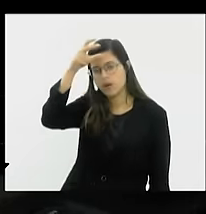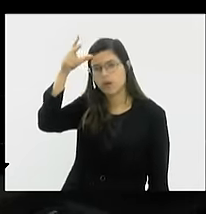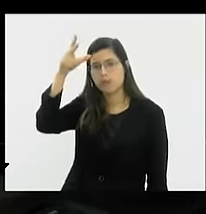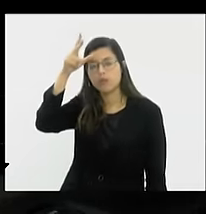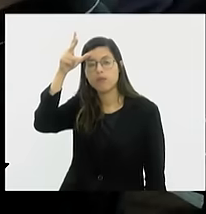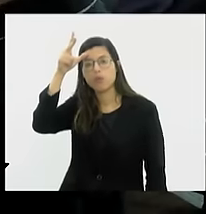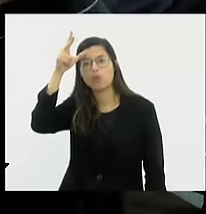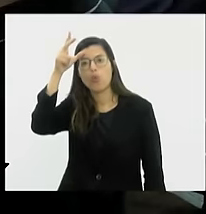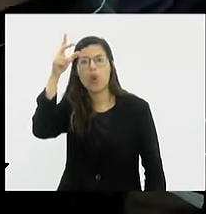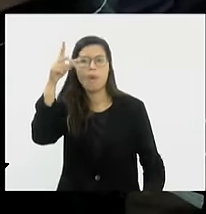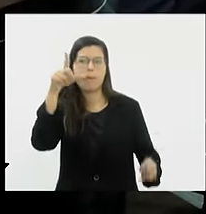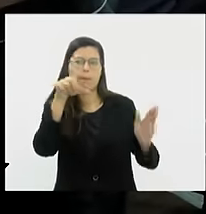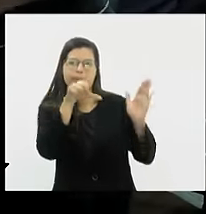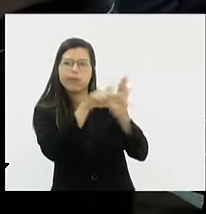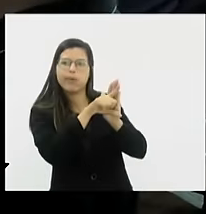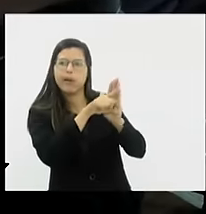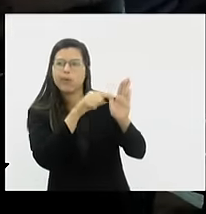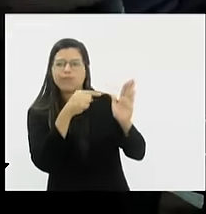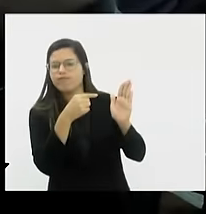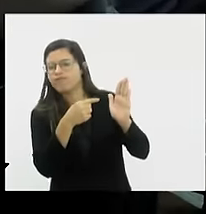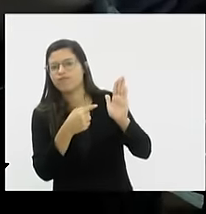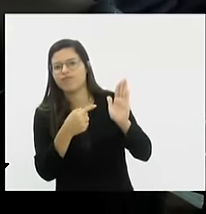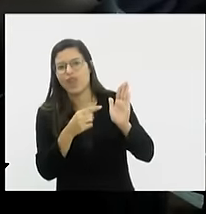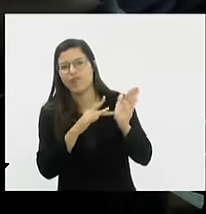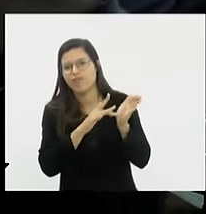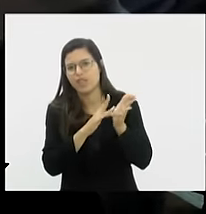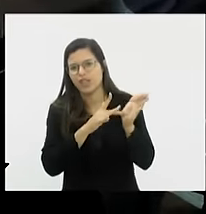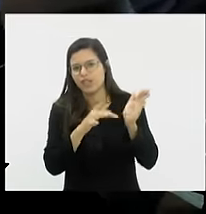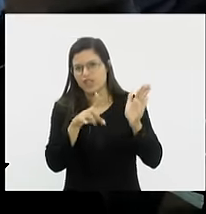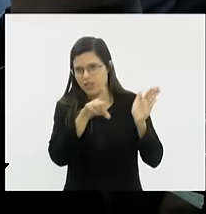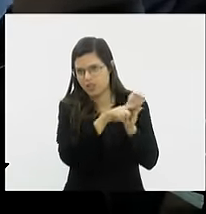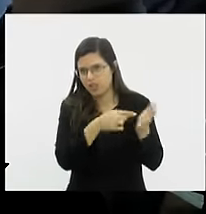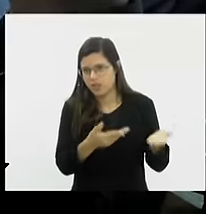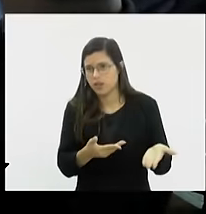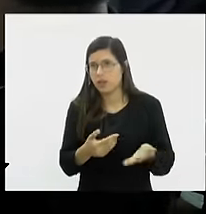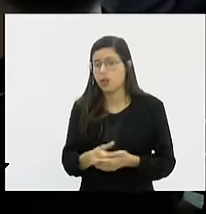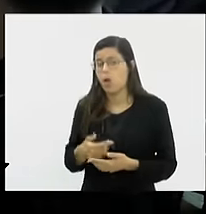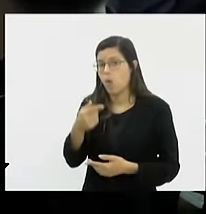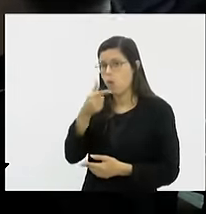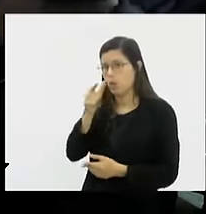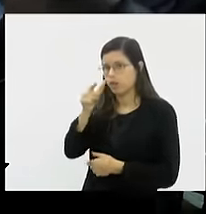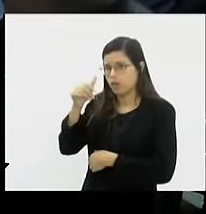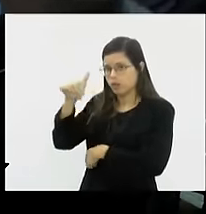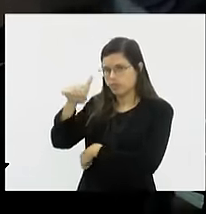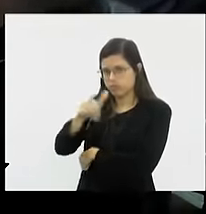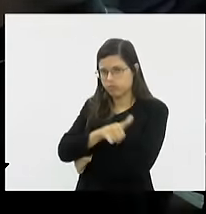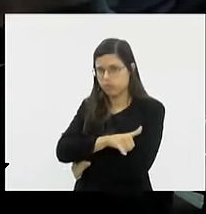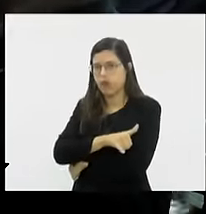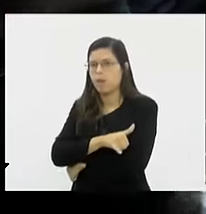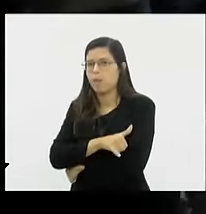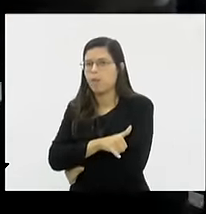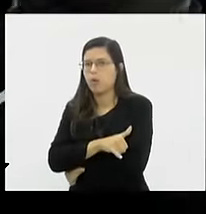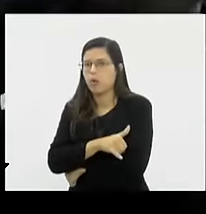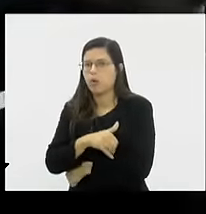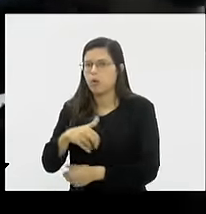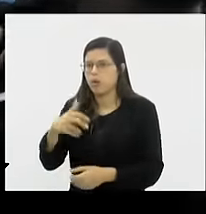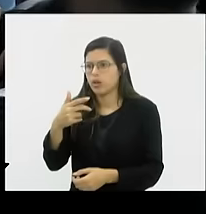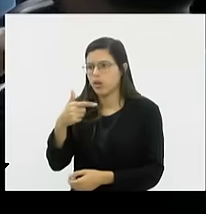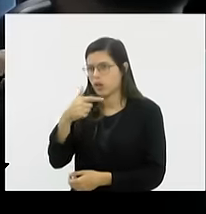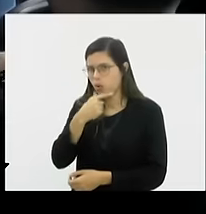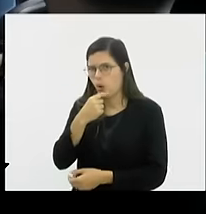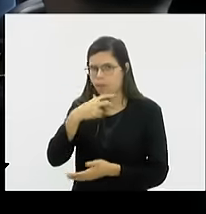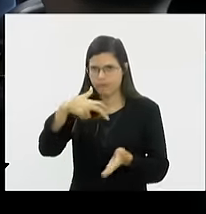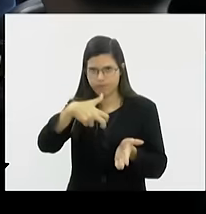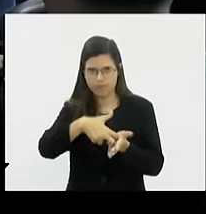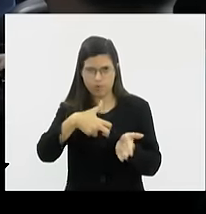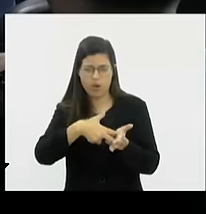legalidade. Quando a gente chegou ontem no aeroporto, um dia após aquele cara estar de joelho ali, implorando para não ter o carro levado,